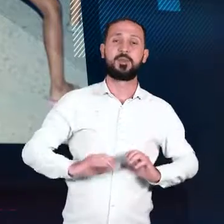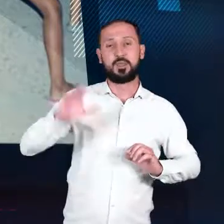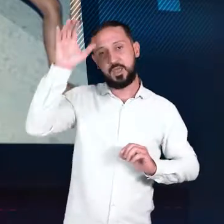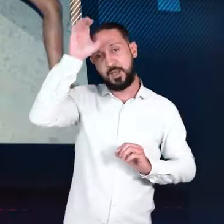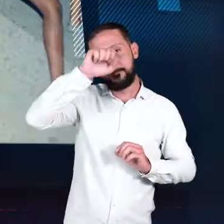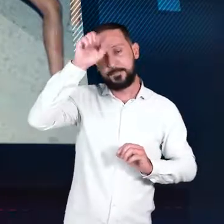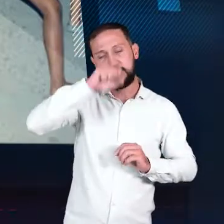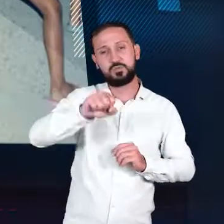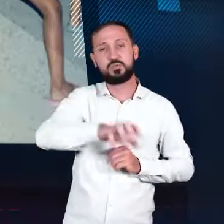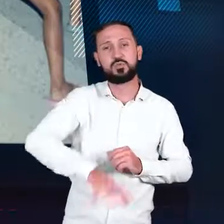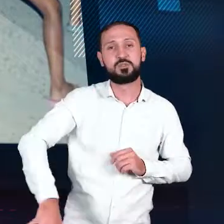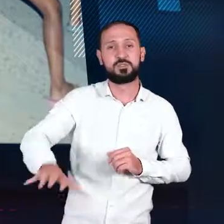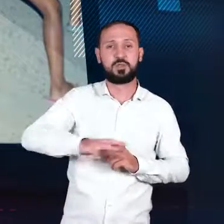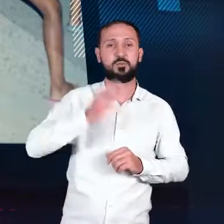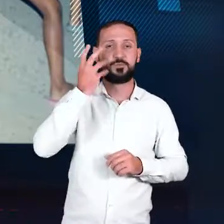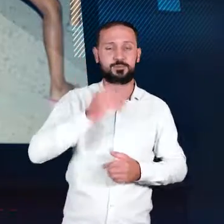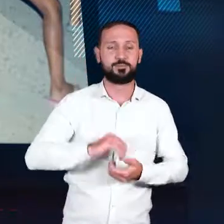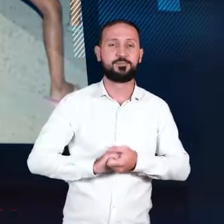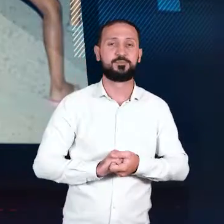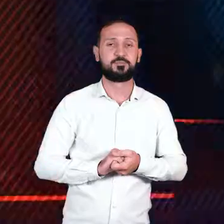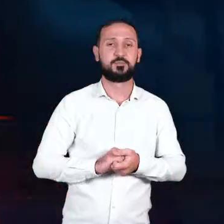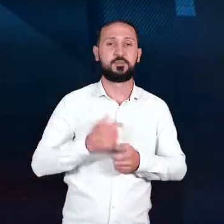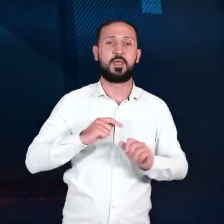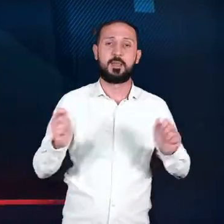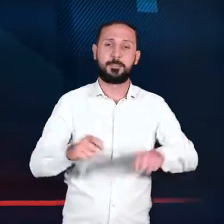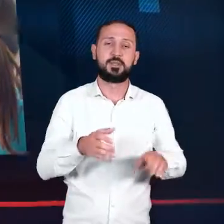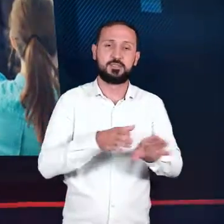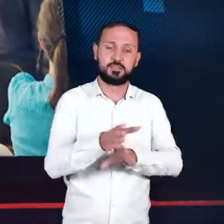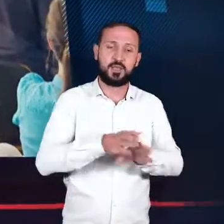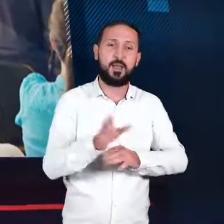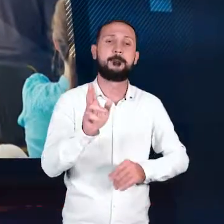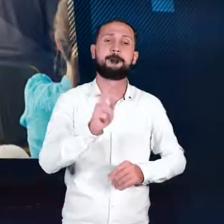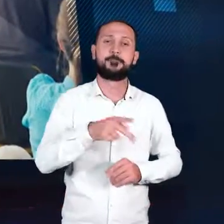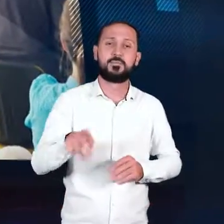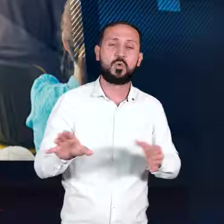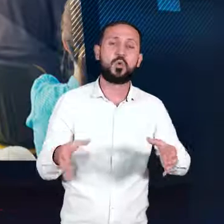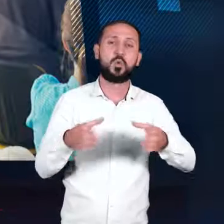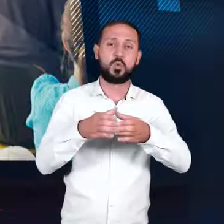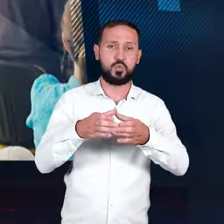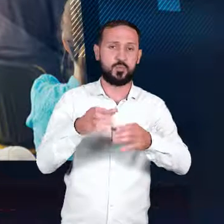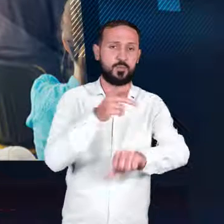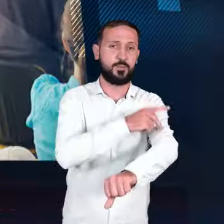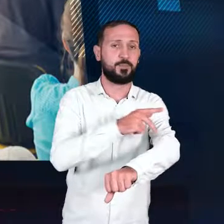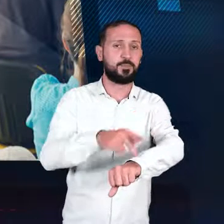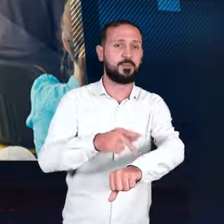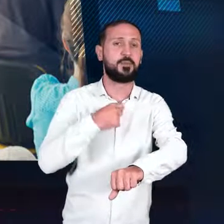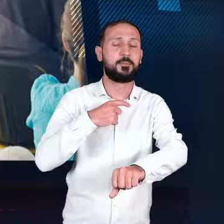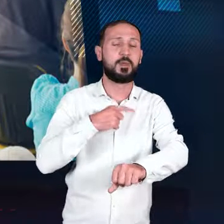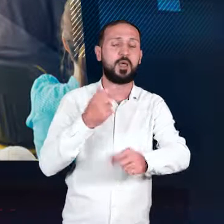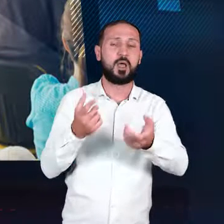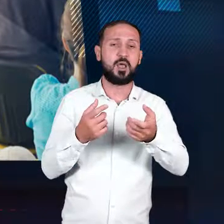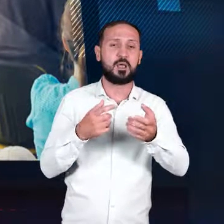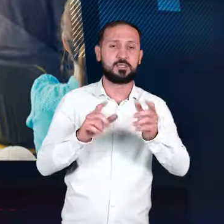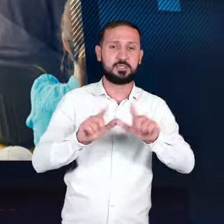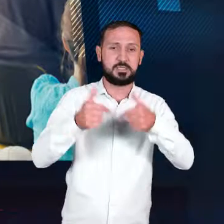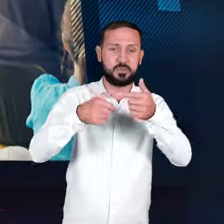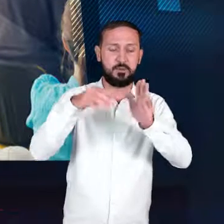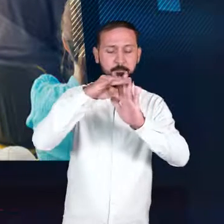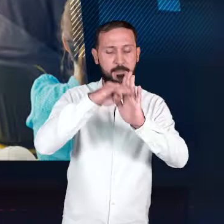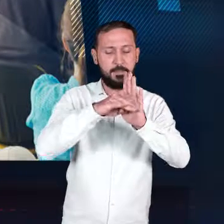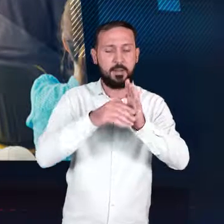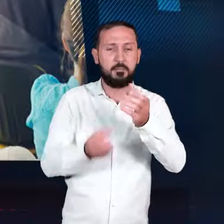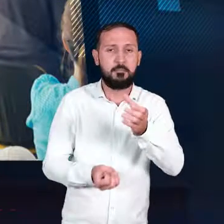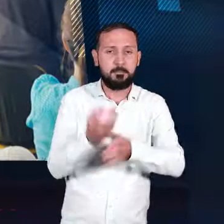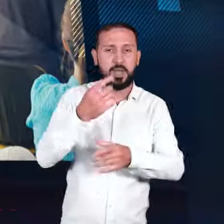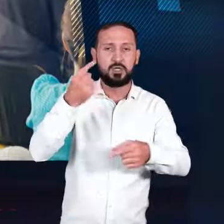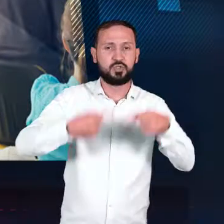e aprendizado social das crianças, capacitar docentes e equipe pedagógica para implementação das ações